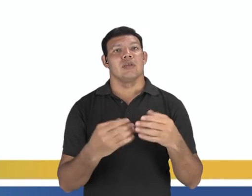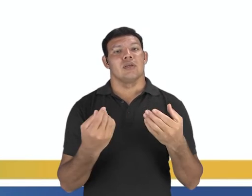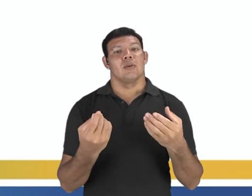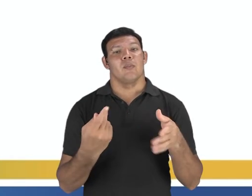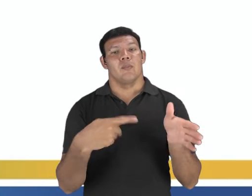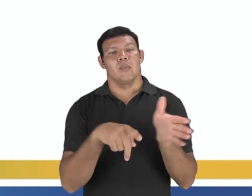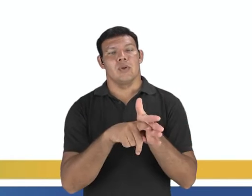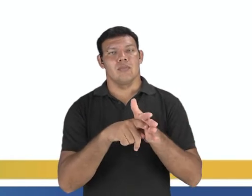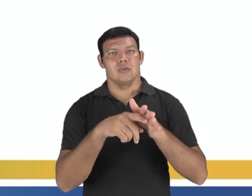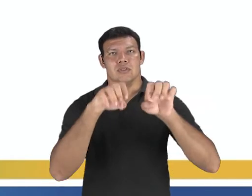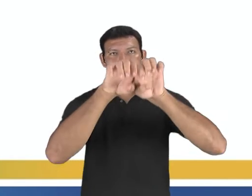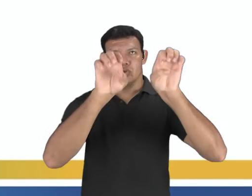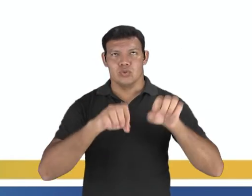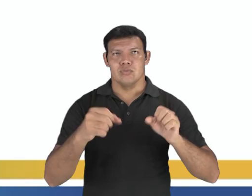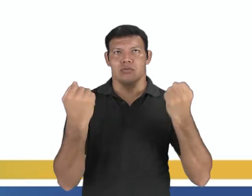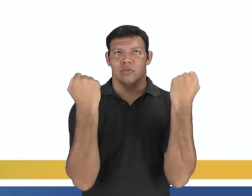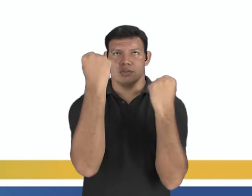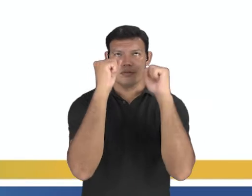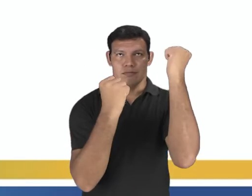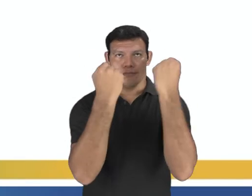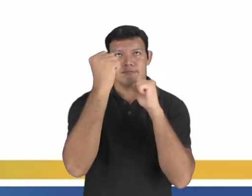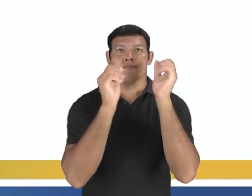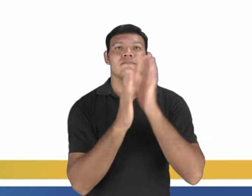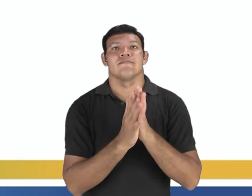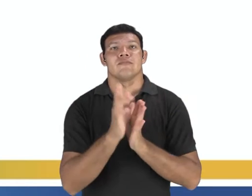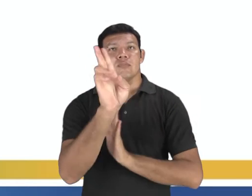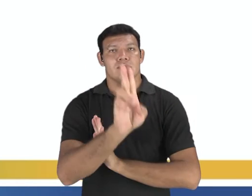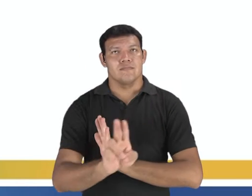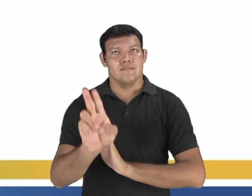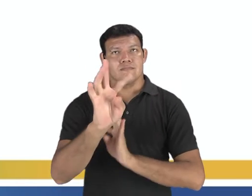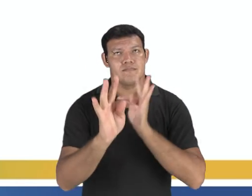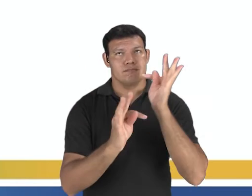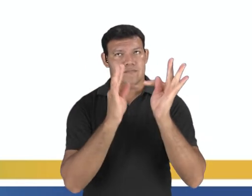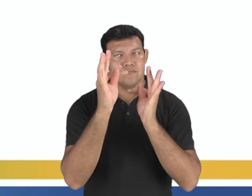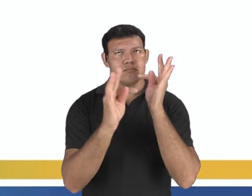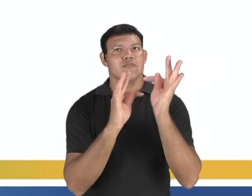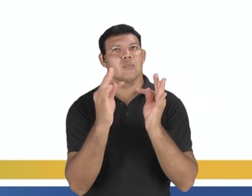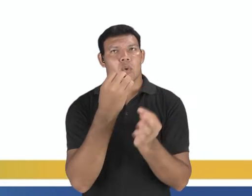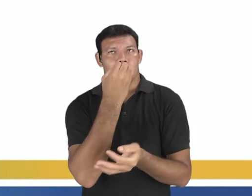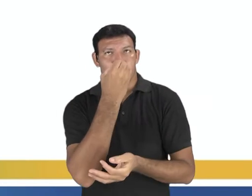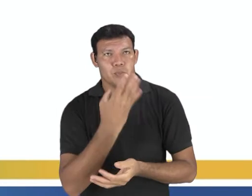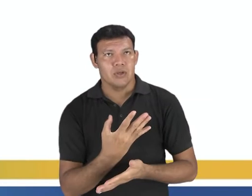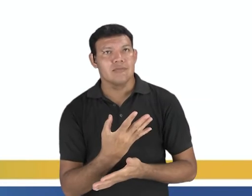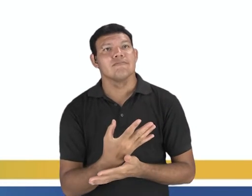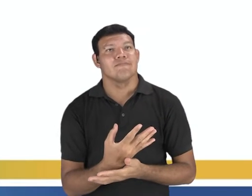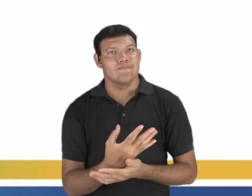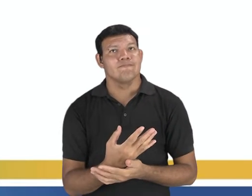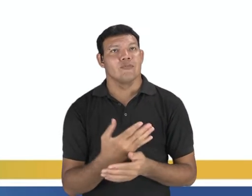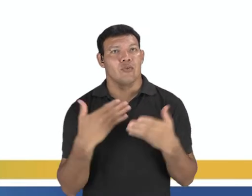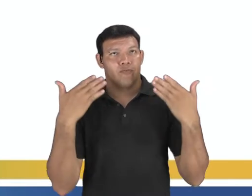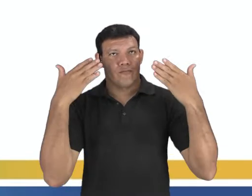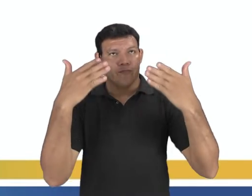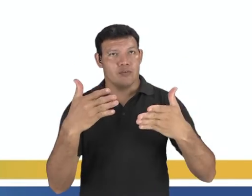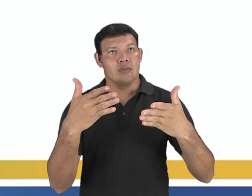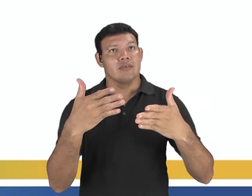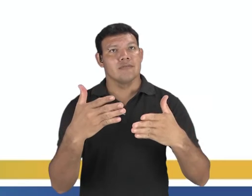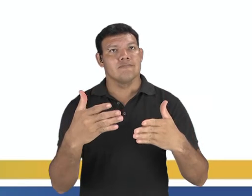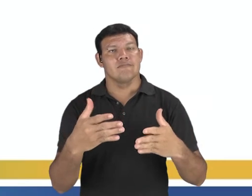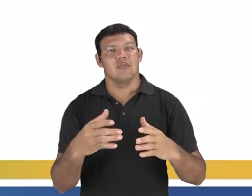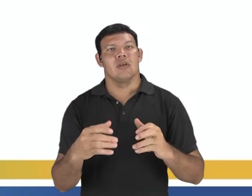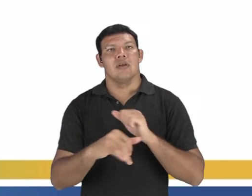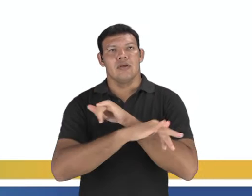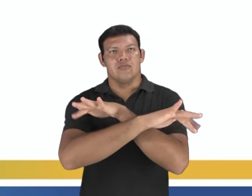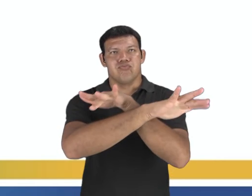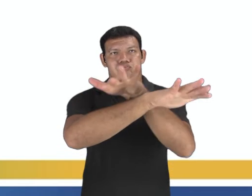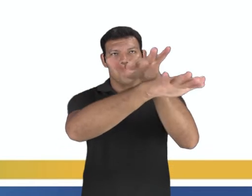de ponta, destina-se a um grande público anônimo e impessoal e é distribuída